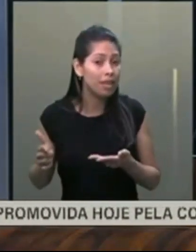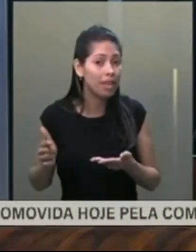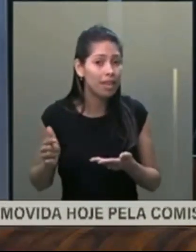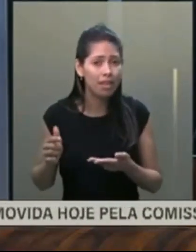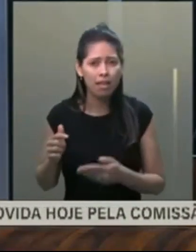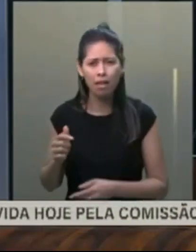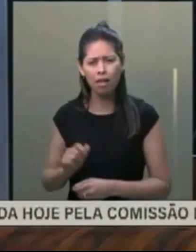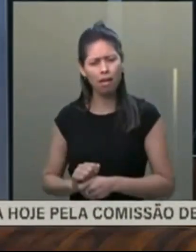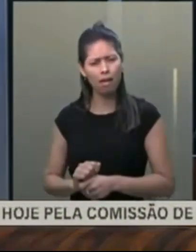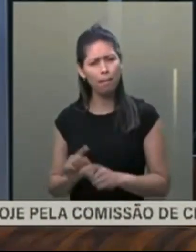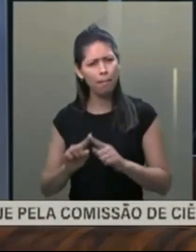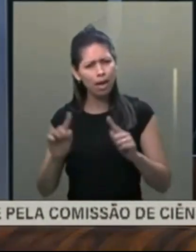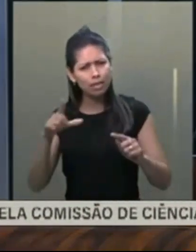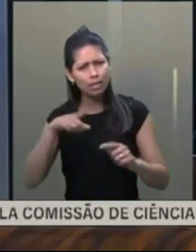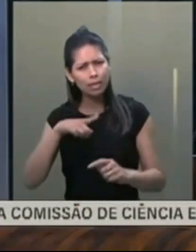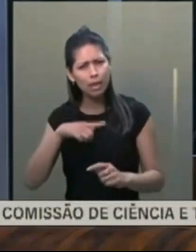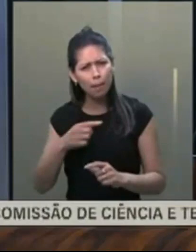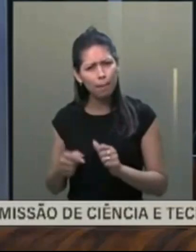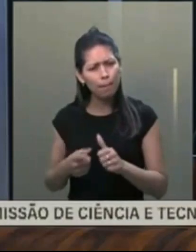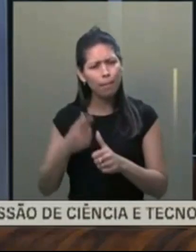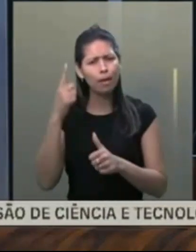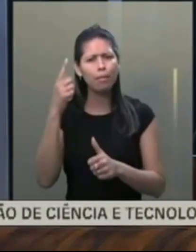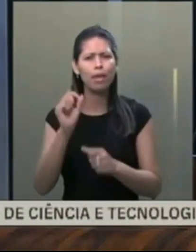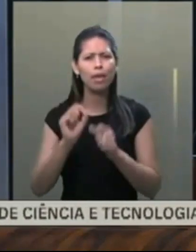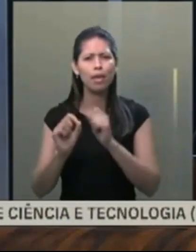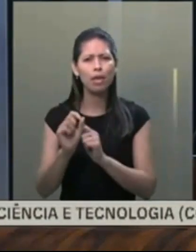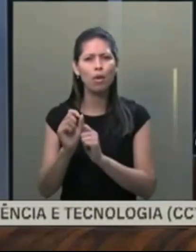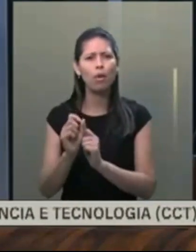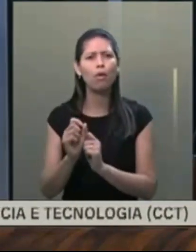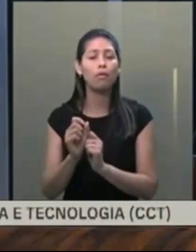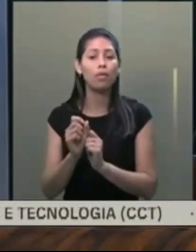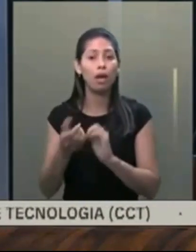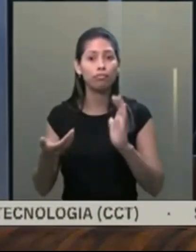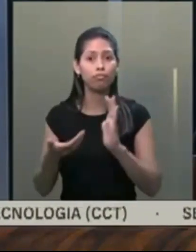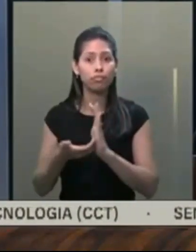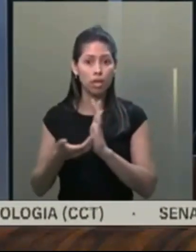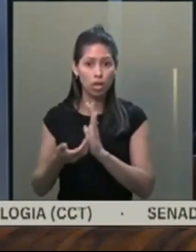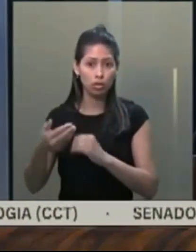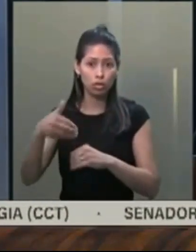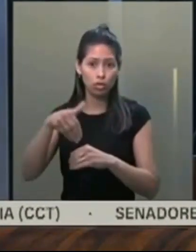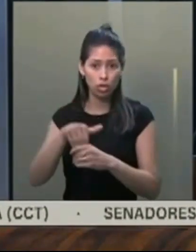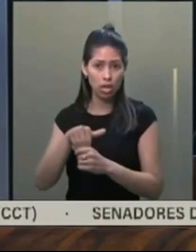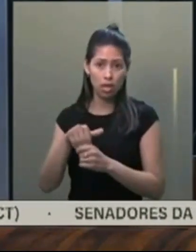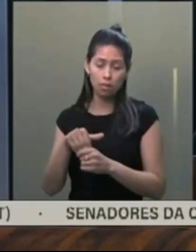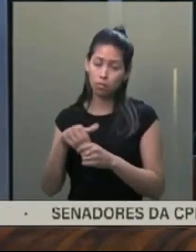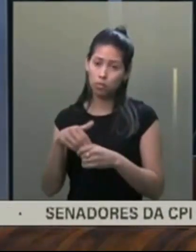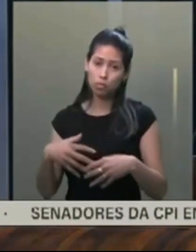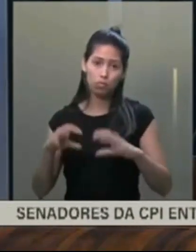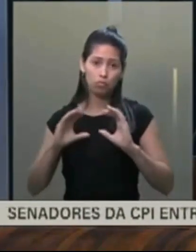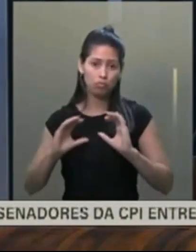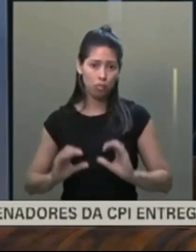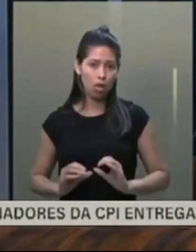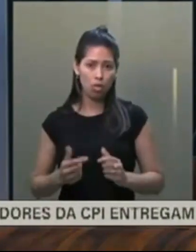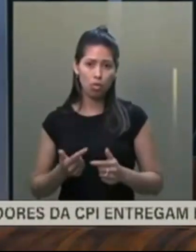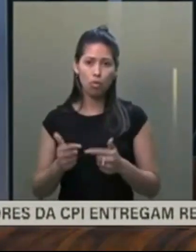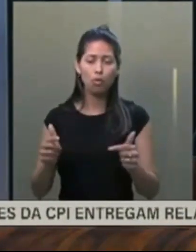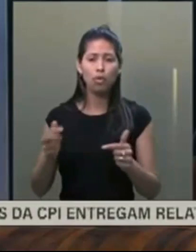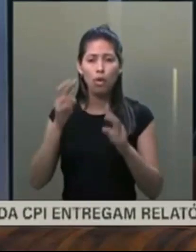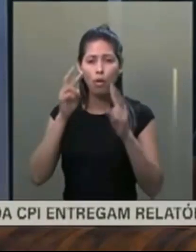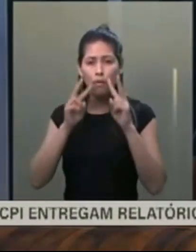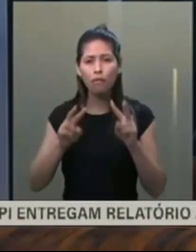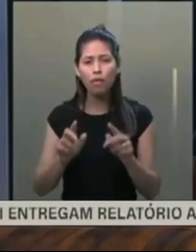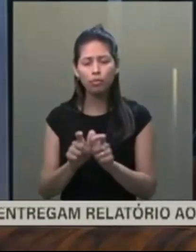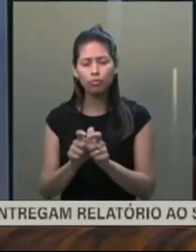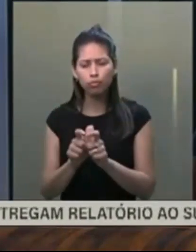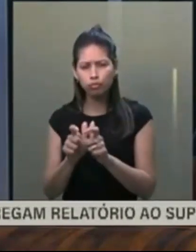abusos, primeiramente na Comissão de Ética da Câmara. Tenho visto um número crescente